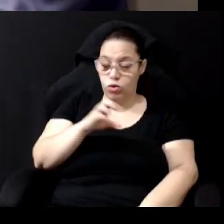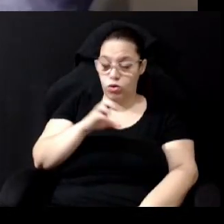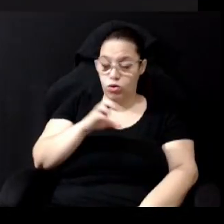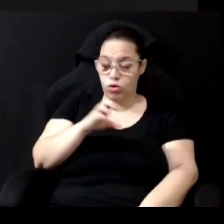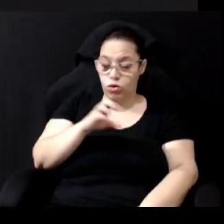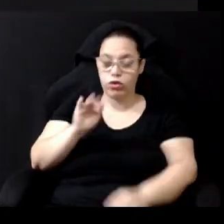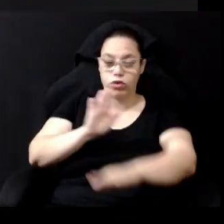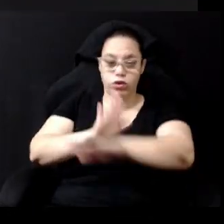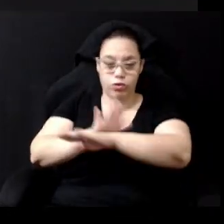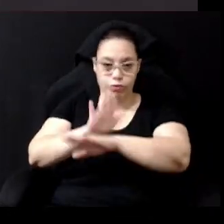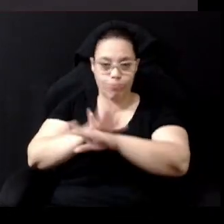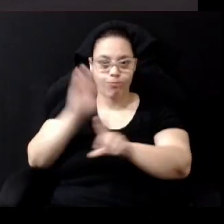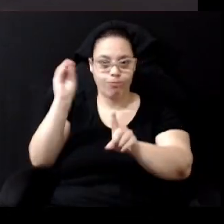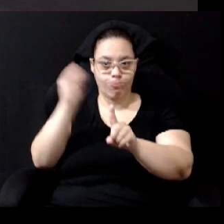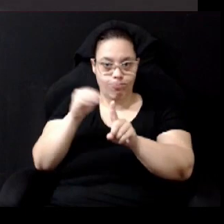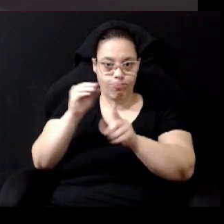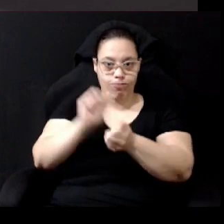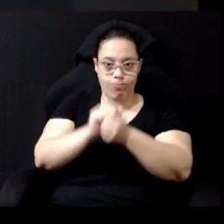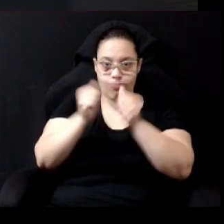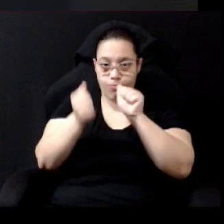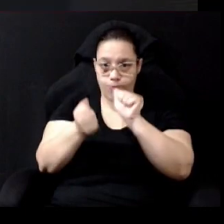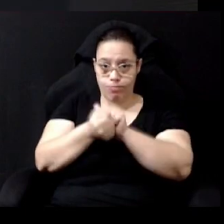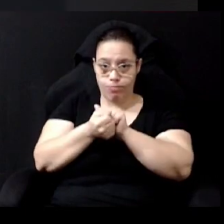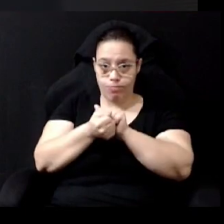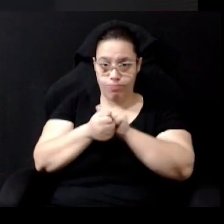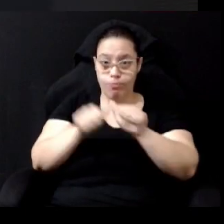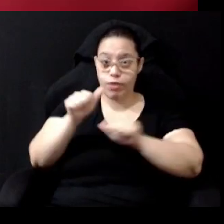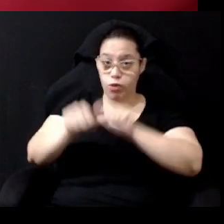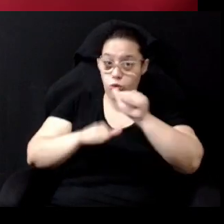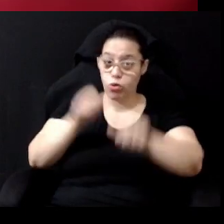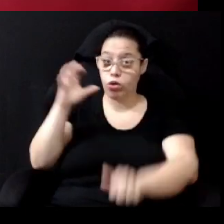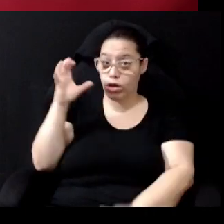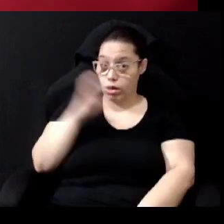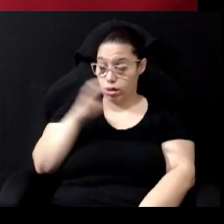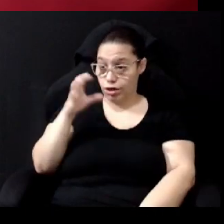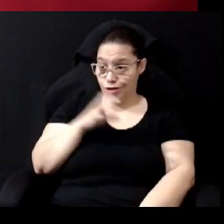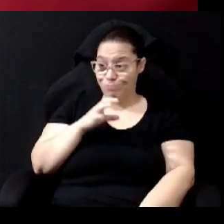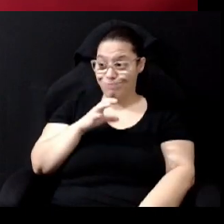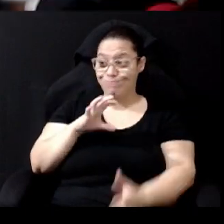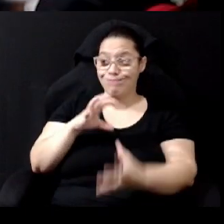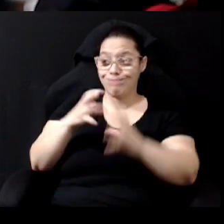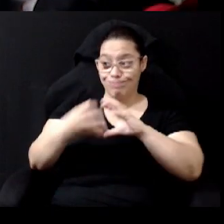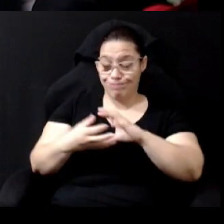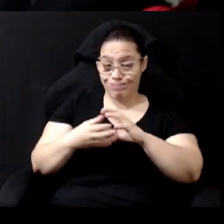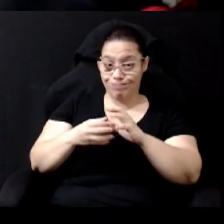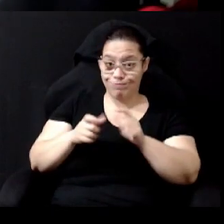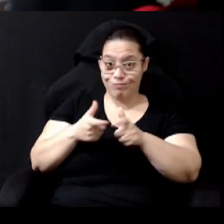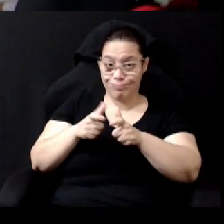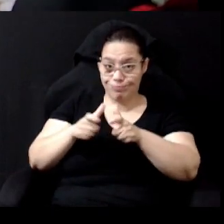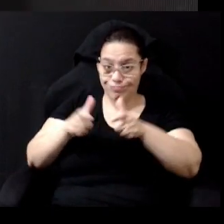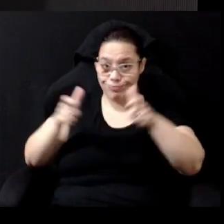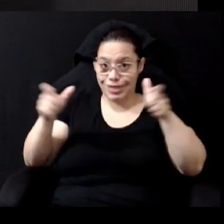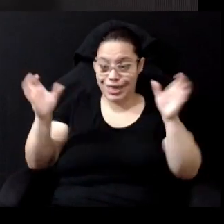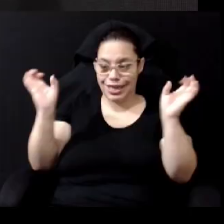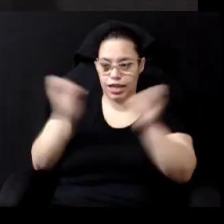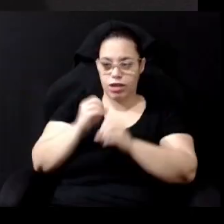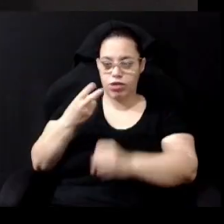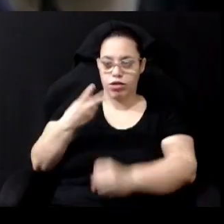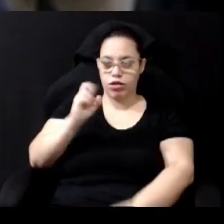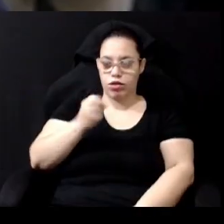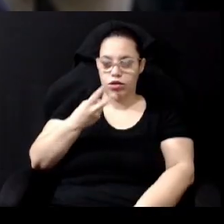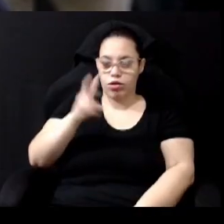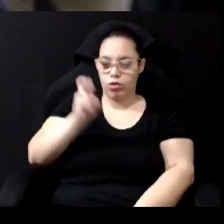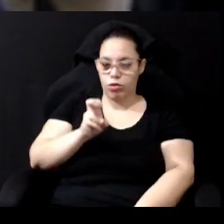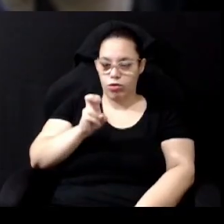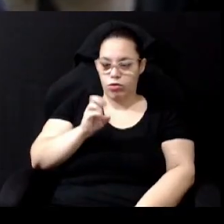Celsius, ajudar as comunidades vulneráveis a se adaptarem aos efeitos das mudanças climáticas e atingir emissões líquidas